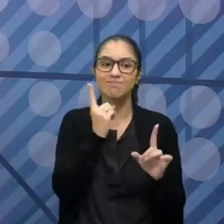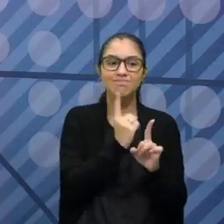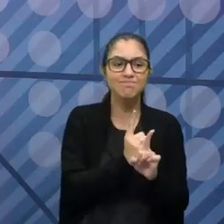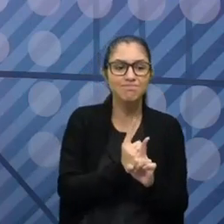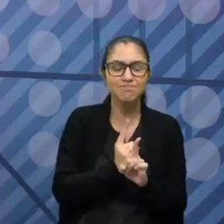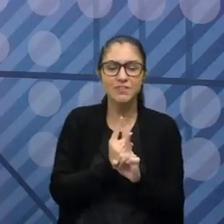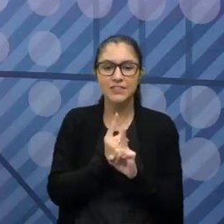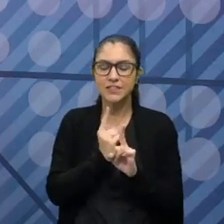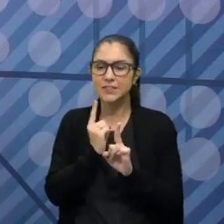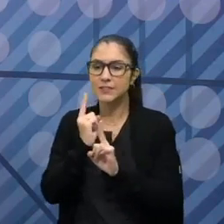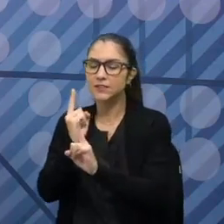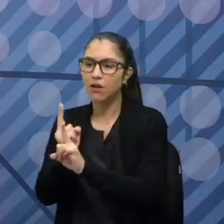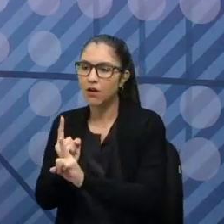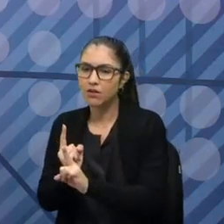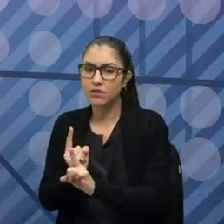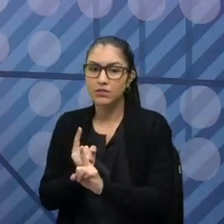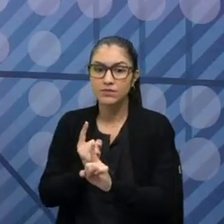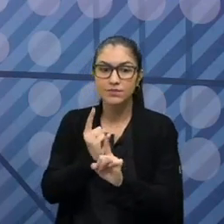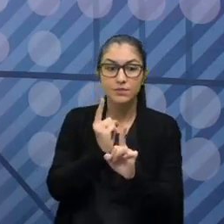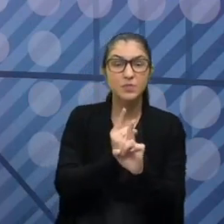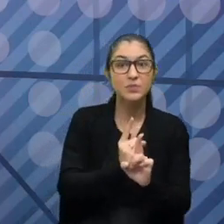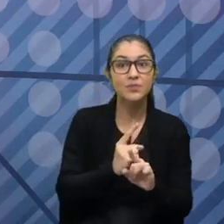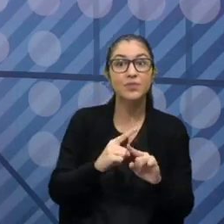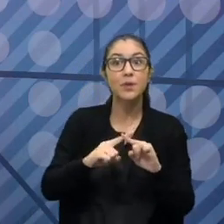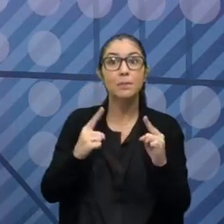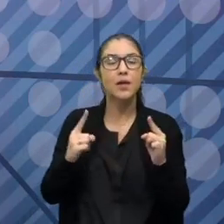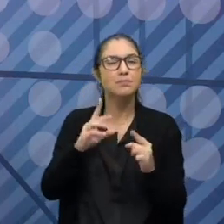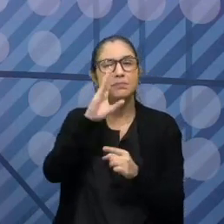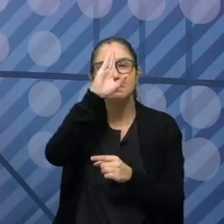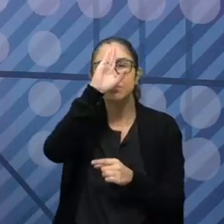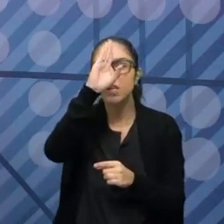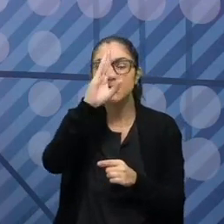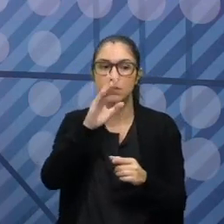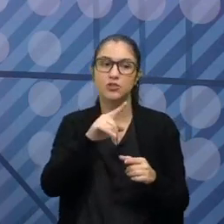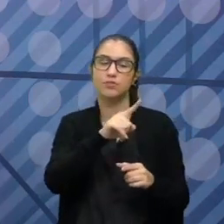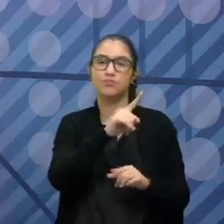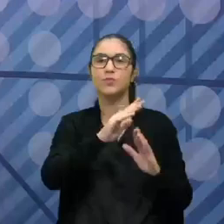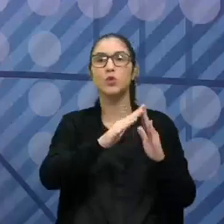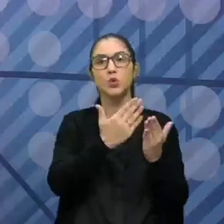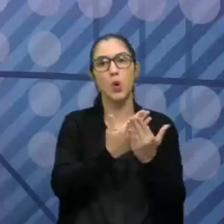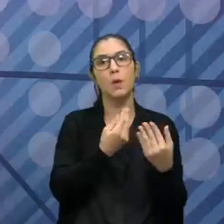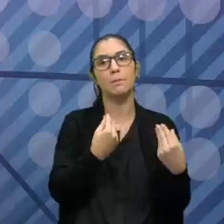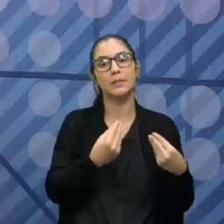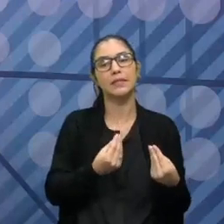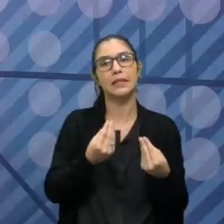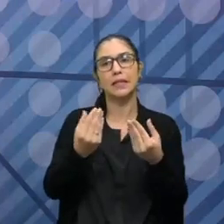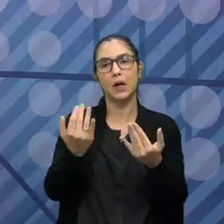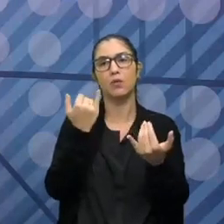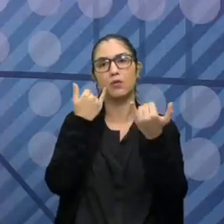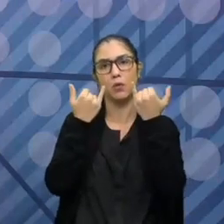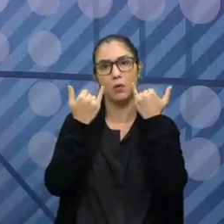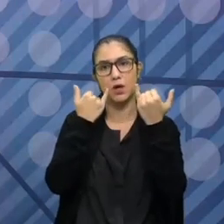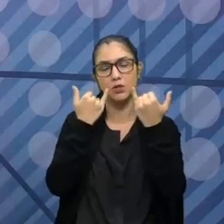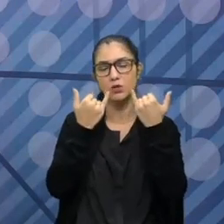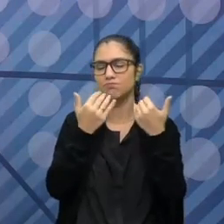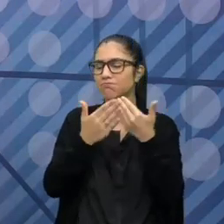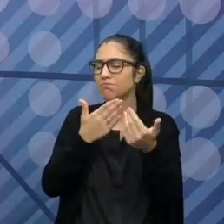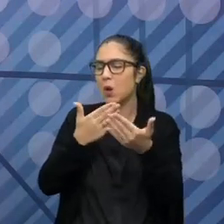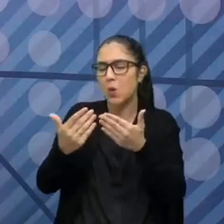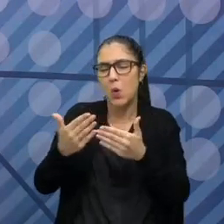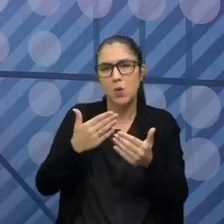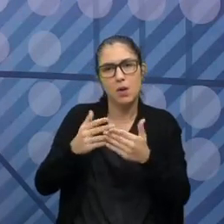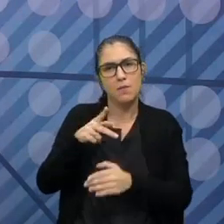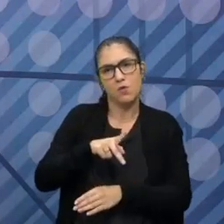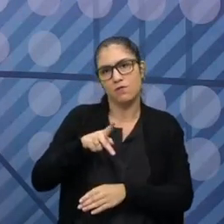descobrindo uma coisa aqui, outra coisa ali, mas de preferência a instituição deve fornecer essas informações para qualquer profissional